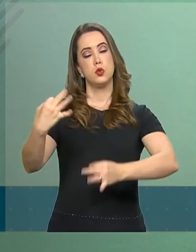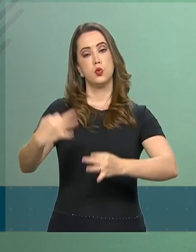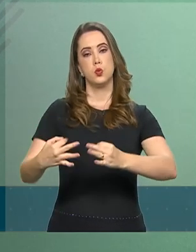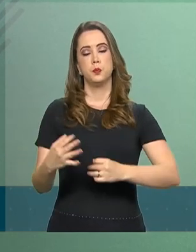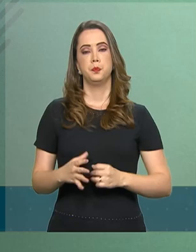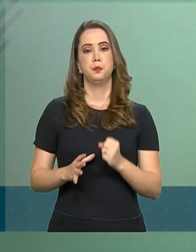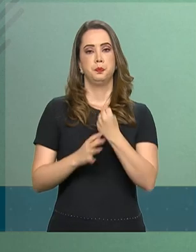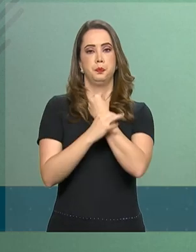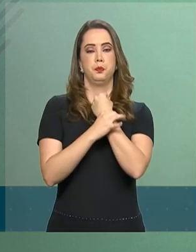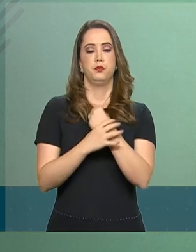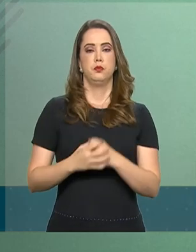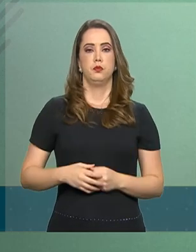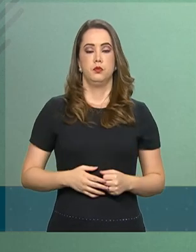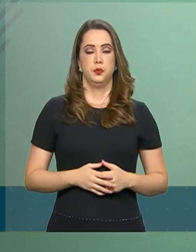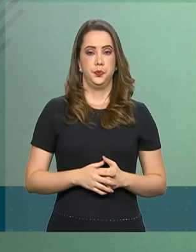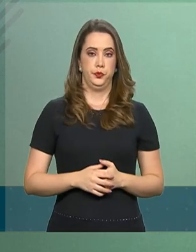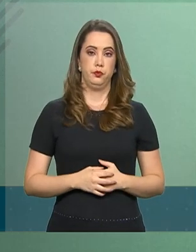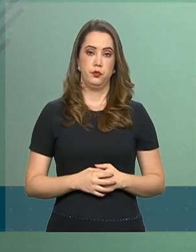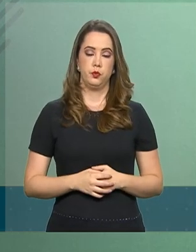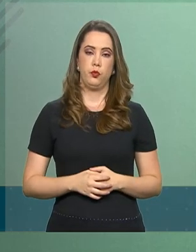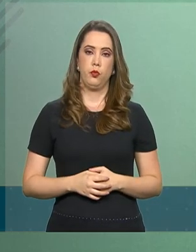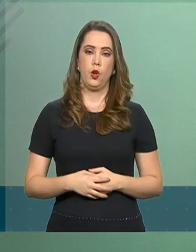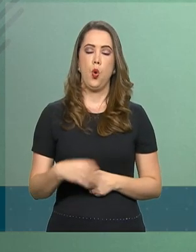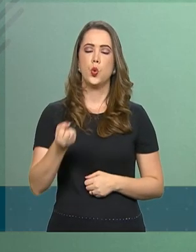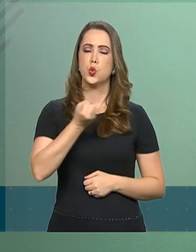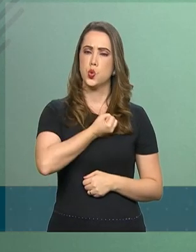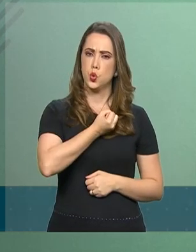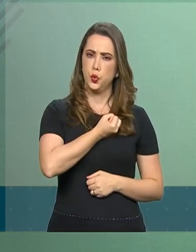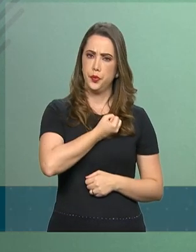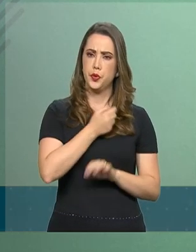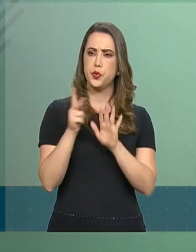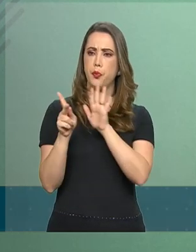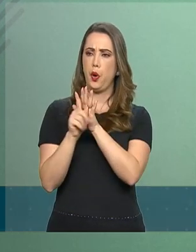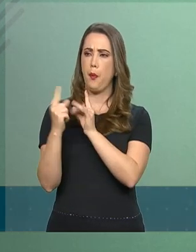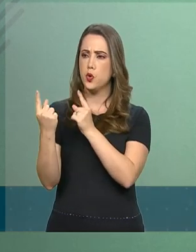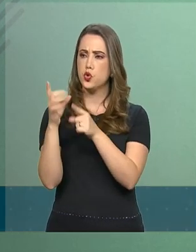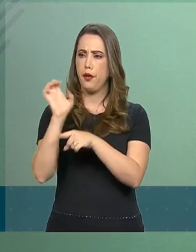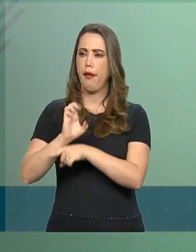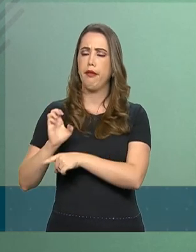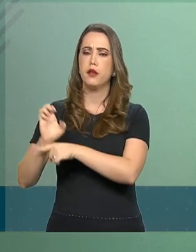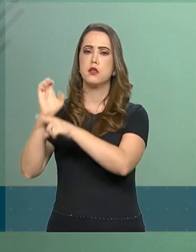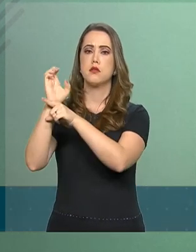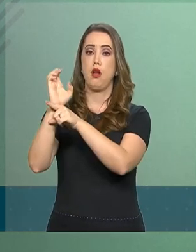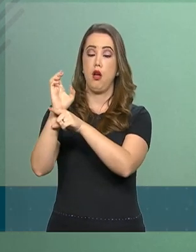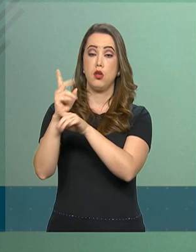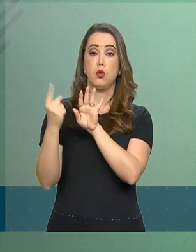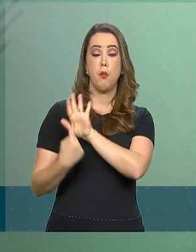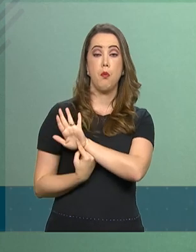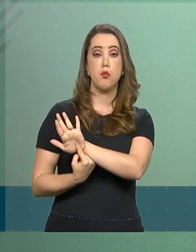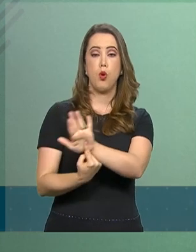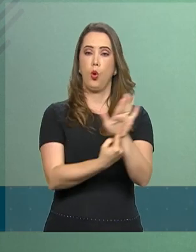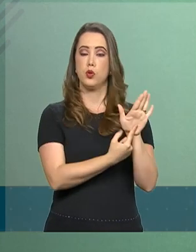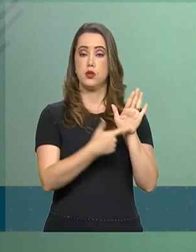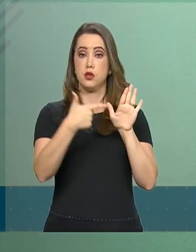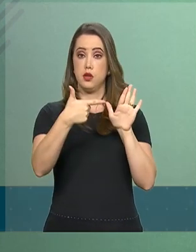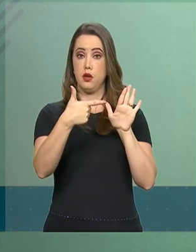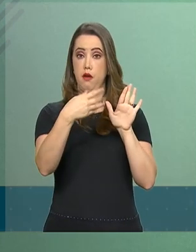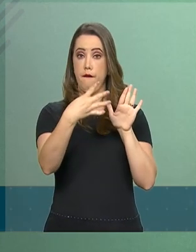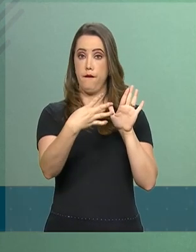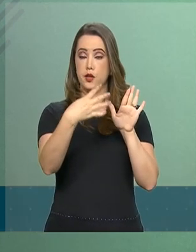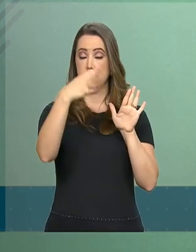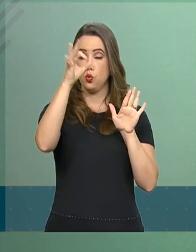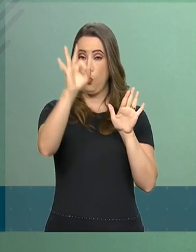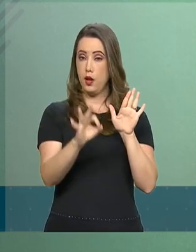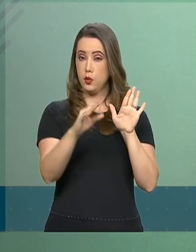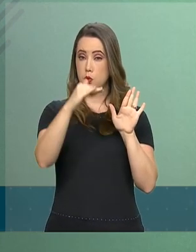os dados oficiais dos estados confirmaram a queda de 24 por cento dos homicídios